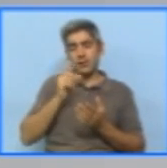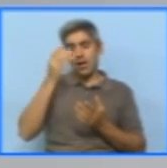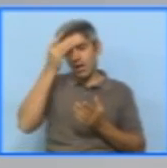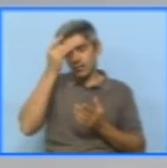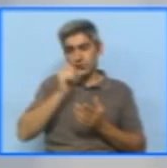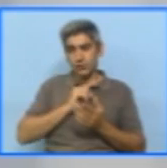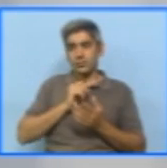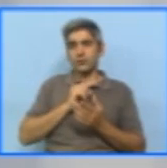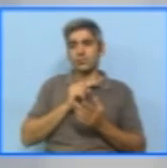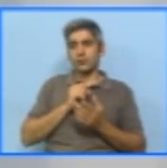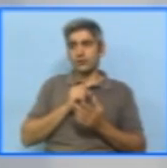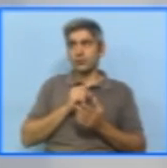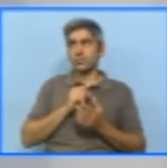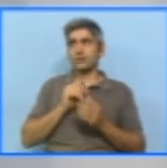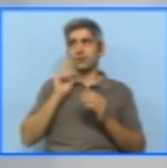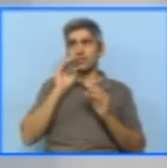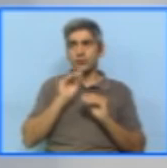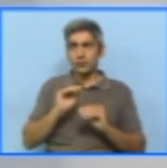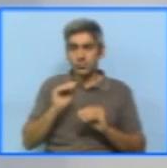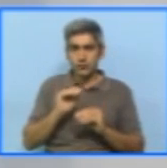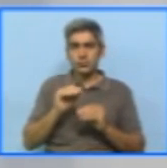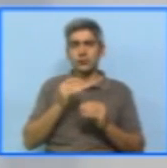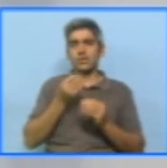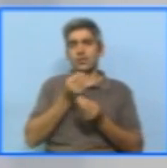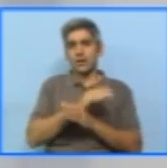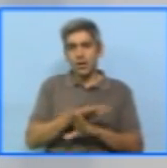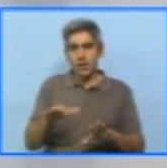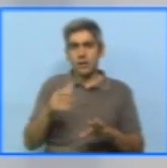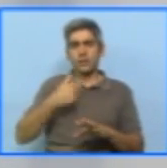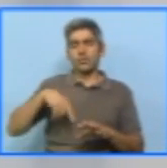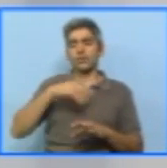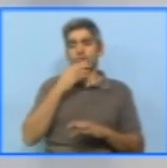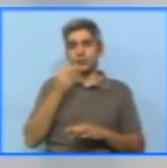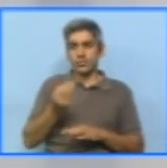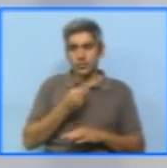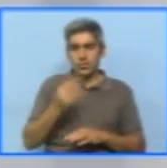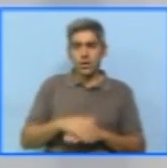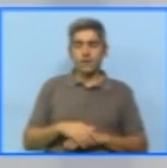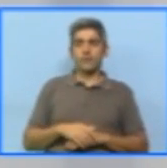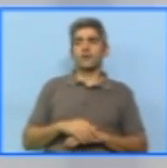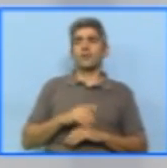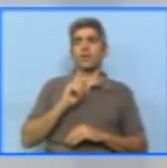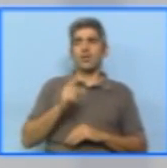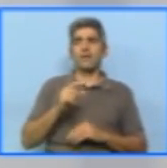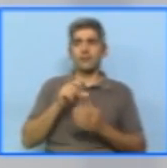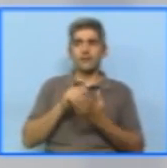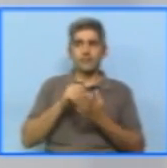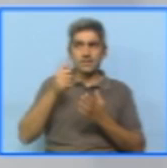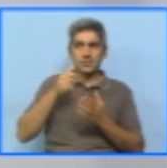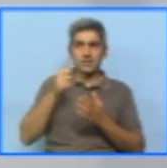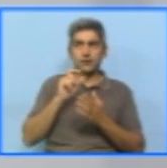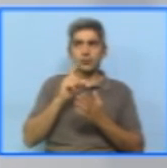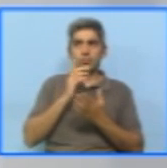que a educação das crianças, dos nossos jovens, deve estar centrada não